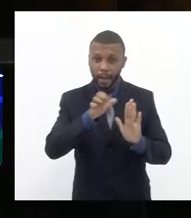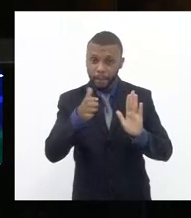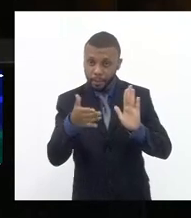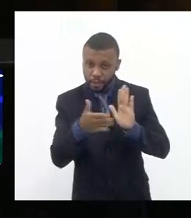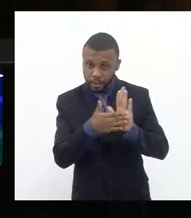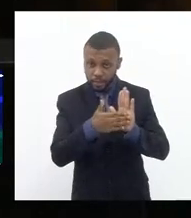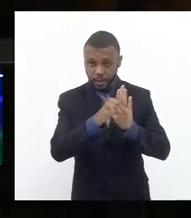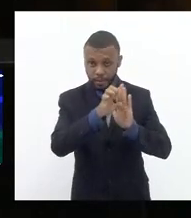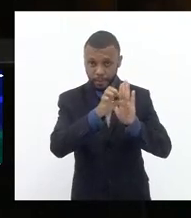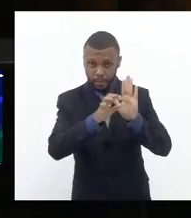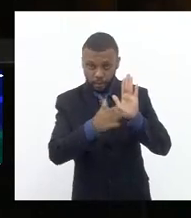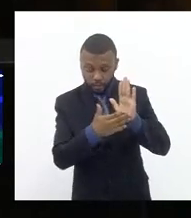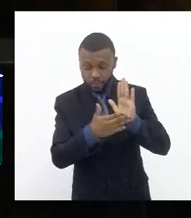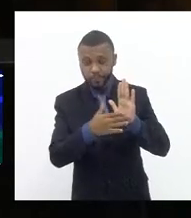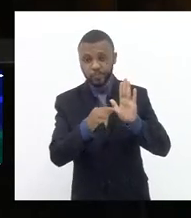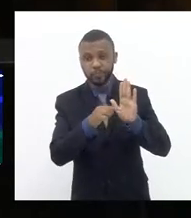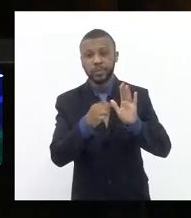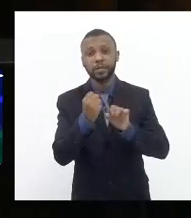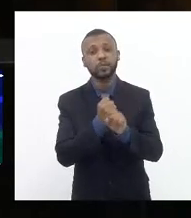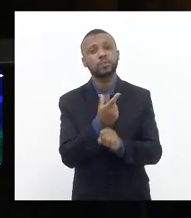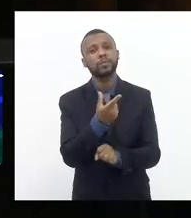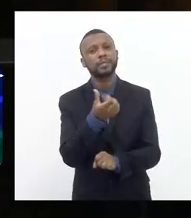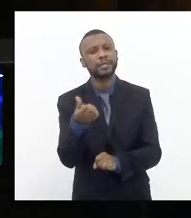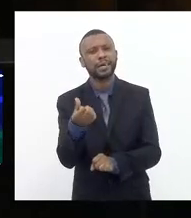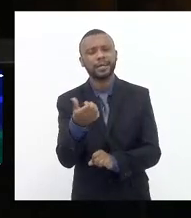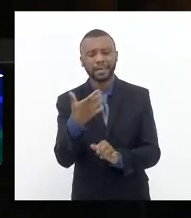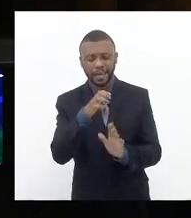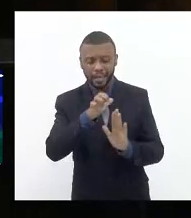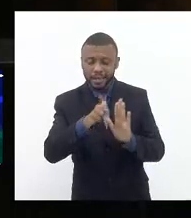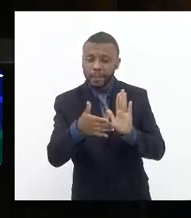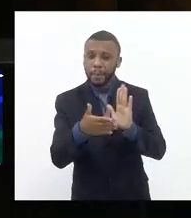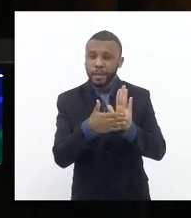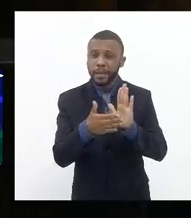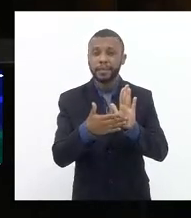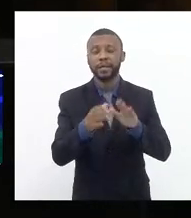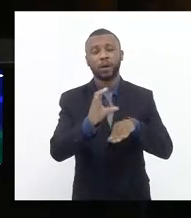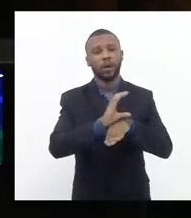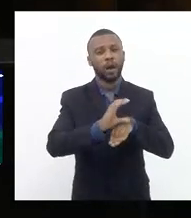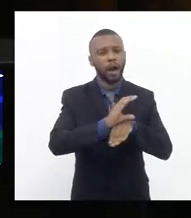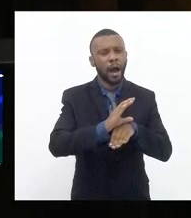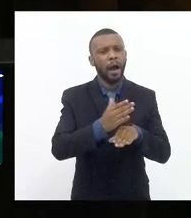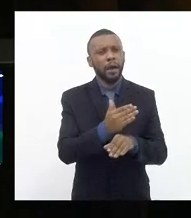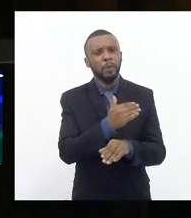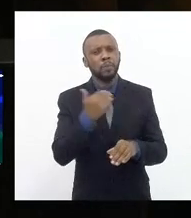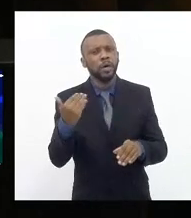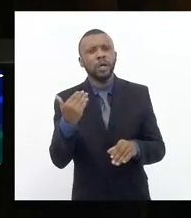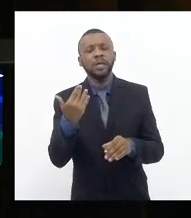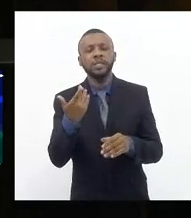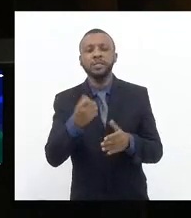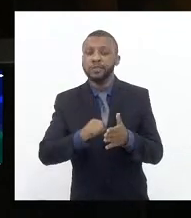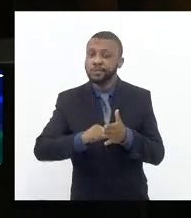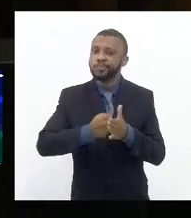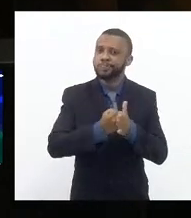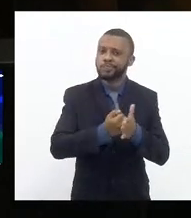Rocha. A emenda constitucional da morte, travando investimentos em todas as...